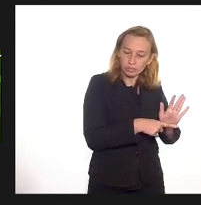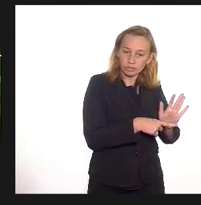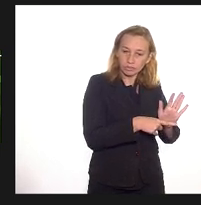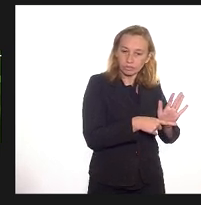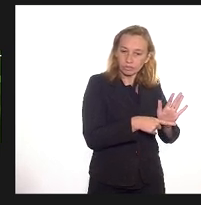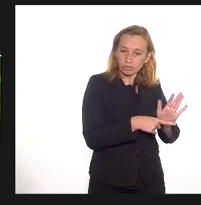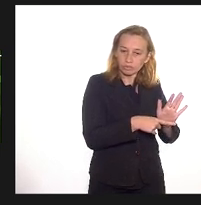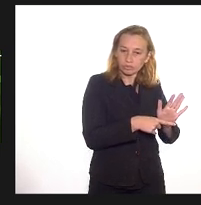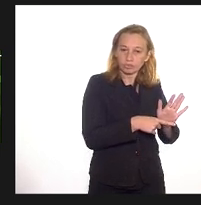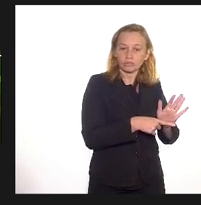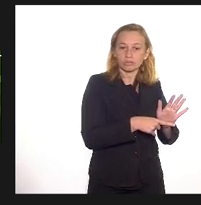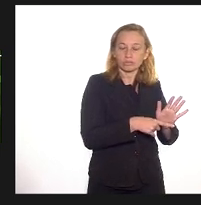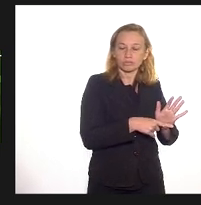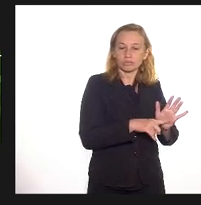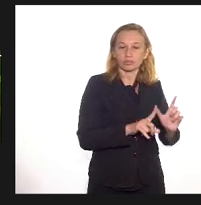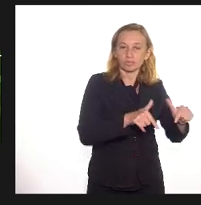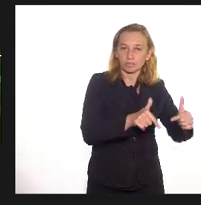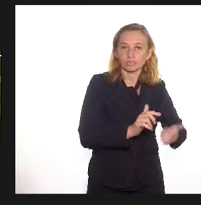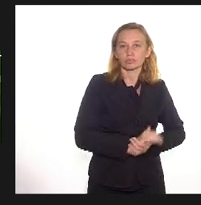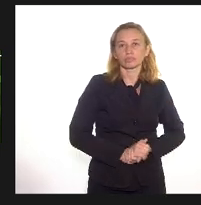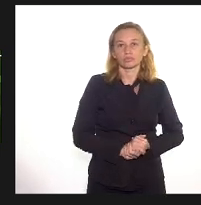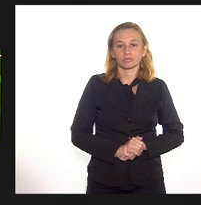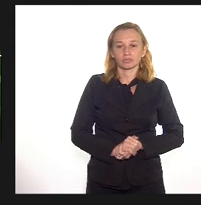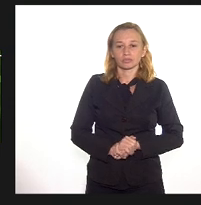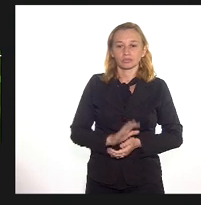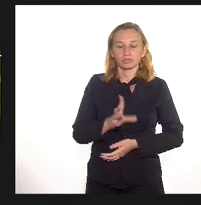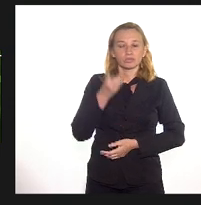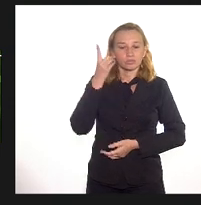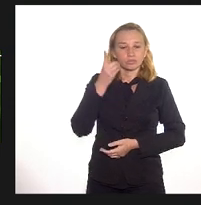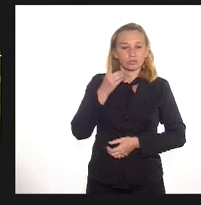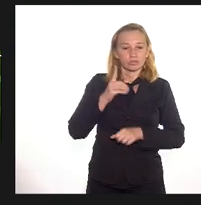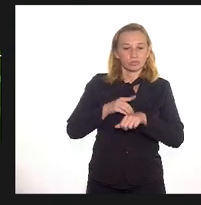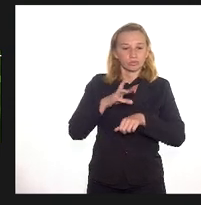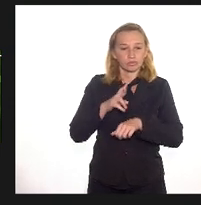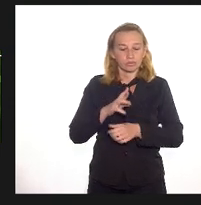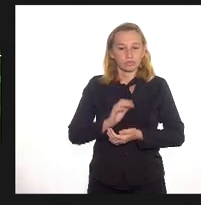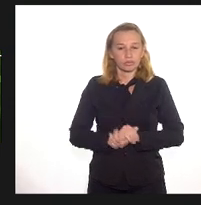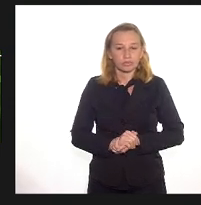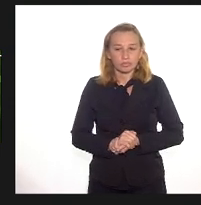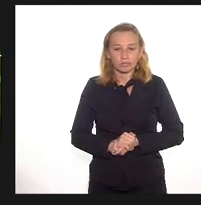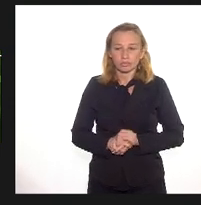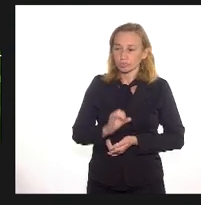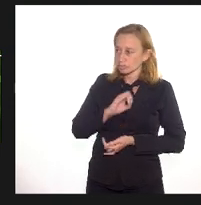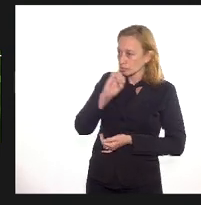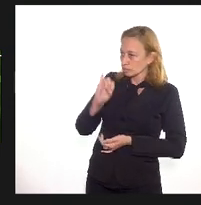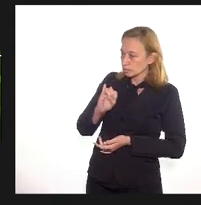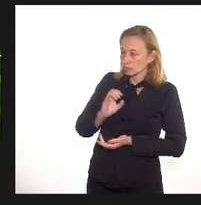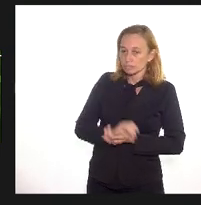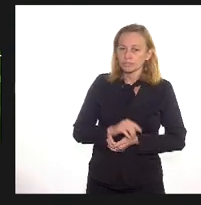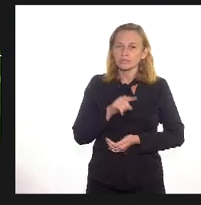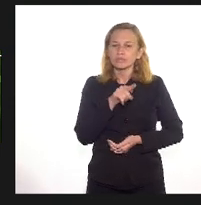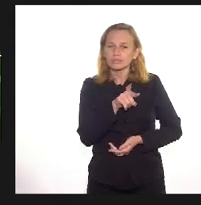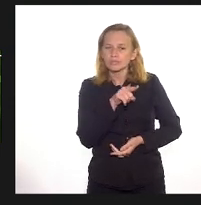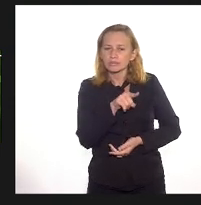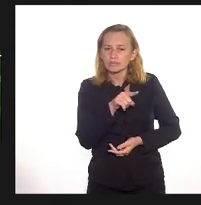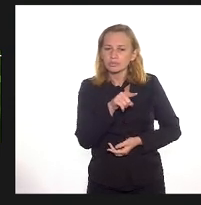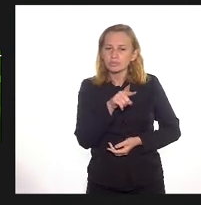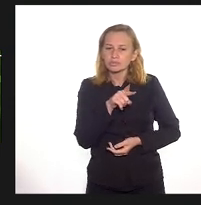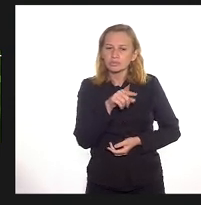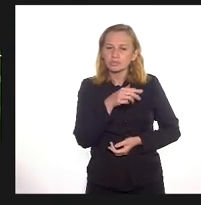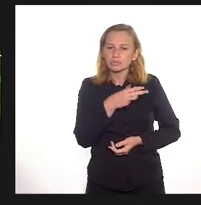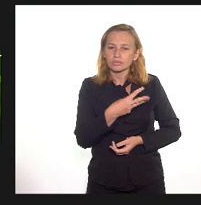daquele ativo. Então, notem. Doutor Gadelha. Oi. Esse item